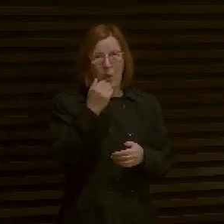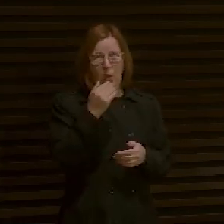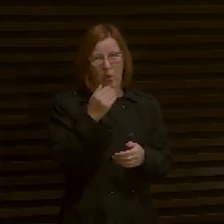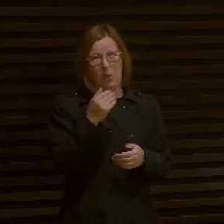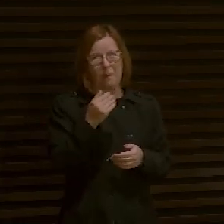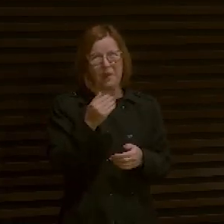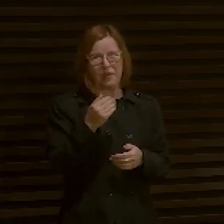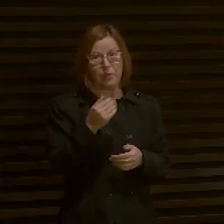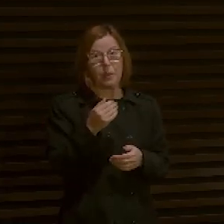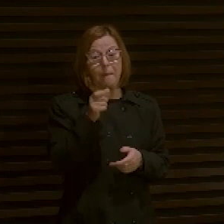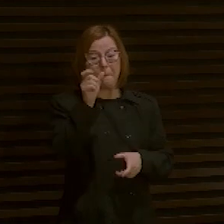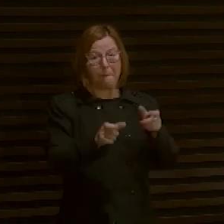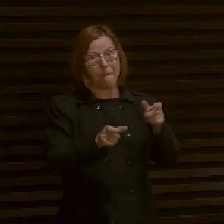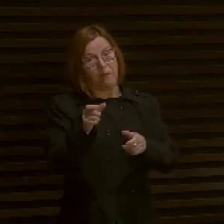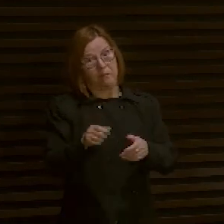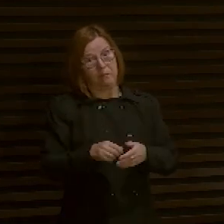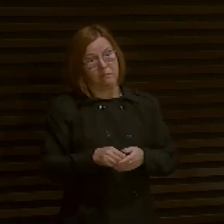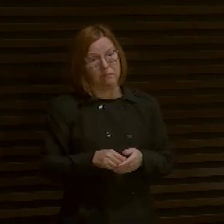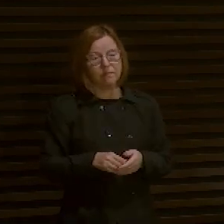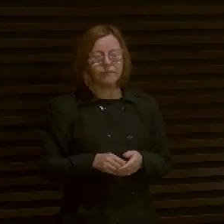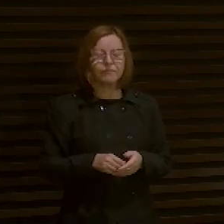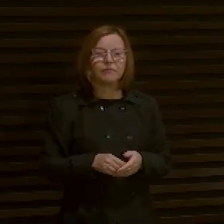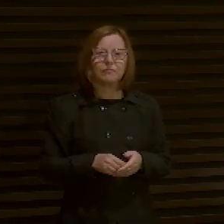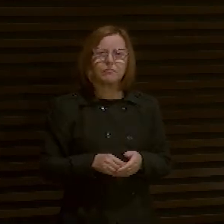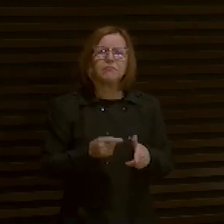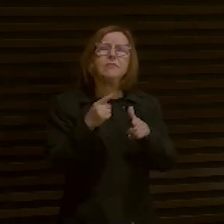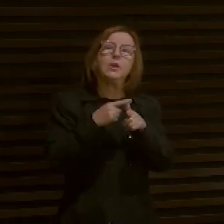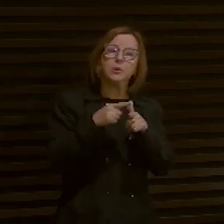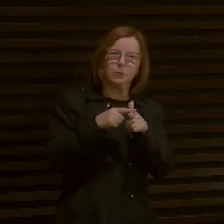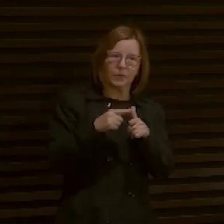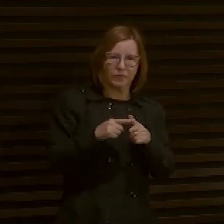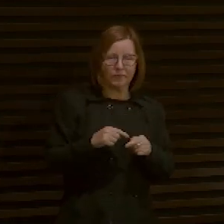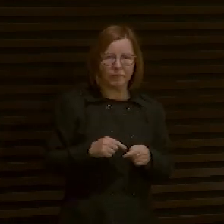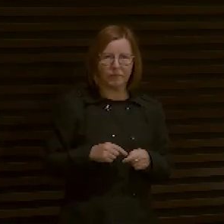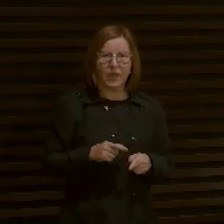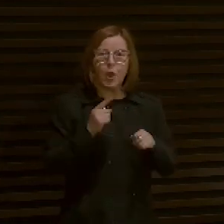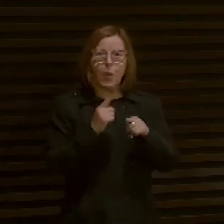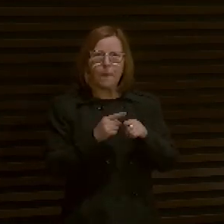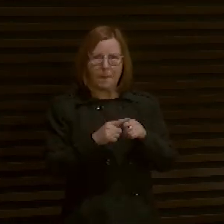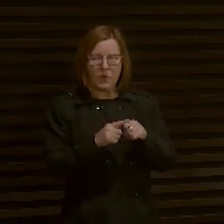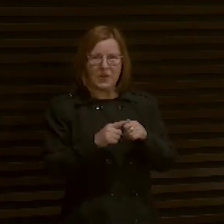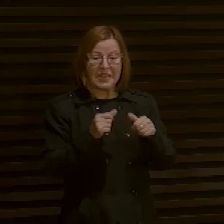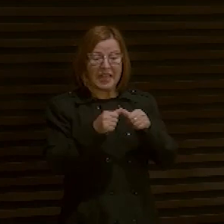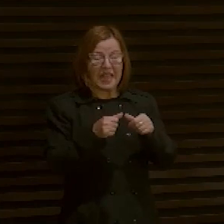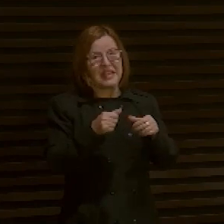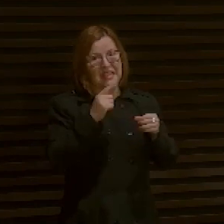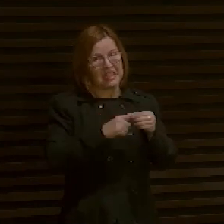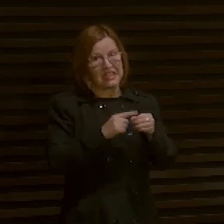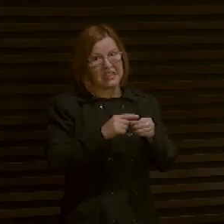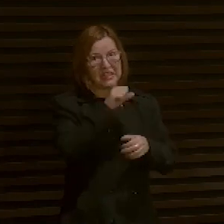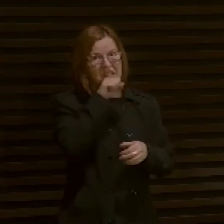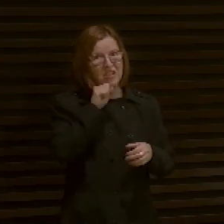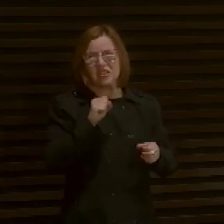aqui. O problema é o seguinte, por que Samaria não se rendia? Porque naquela época,